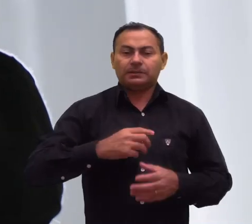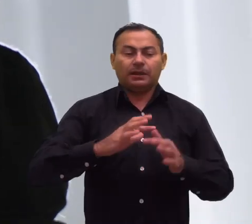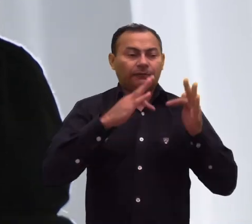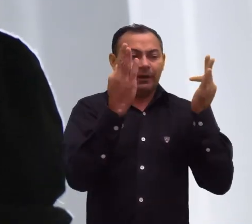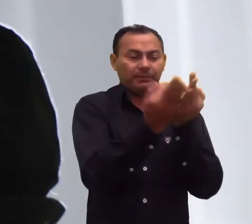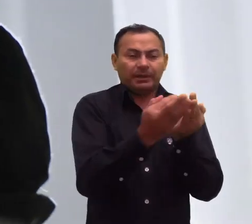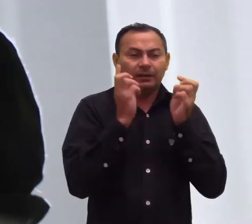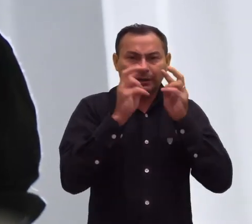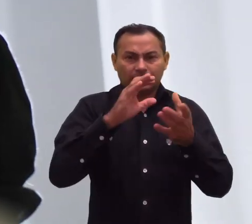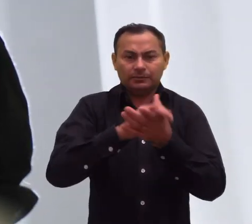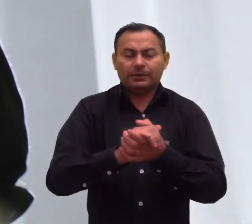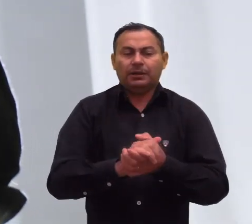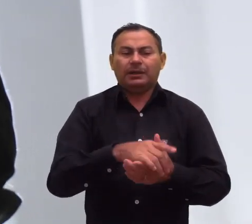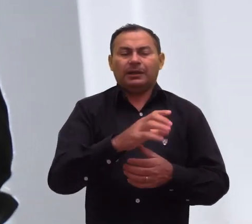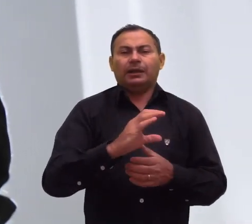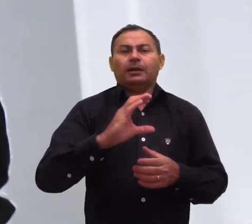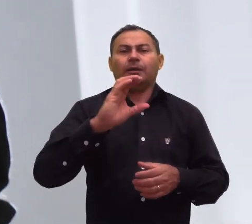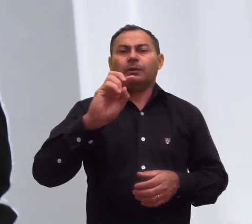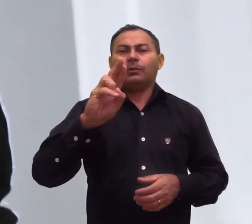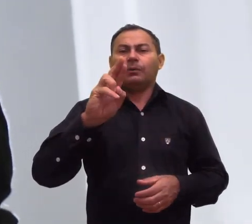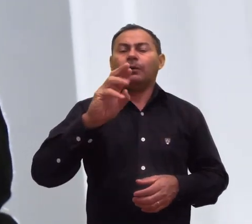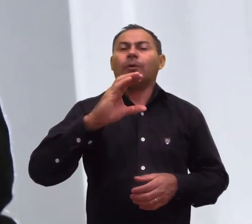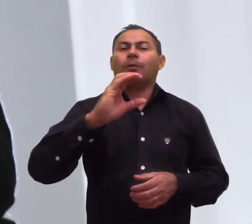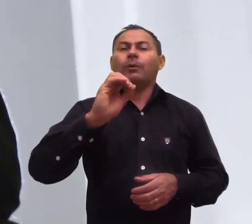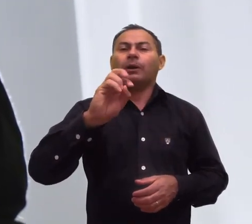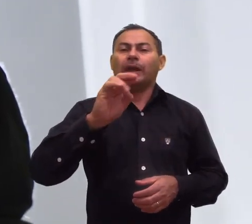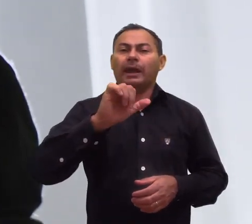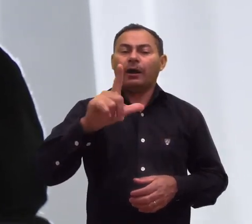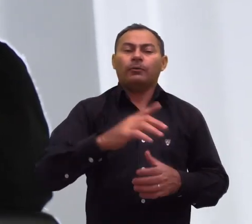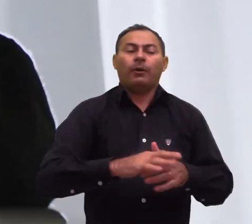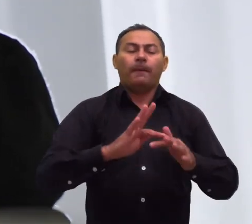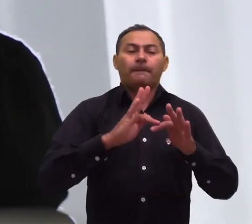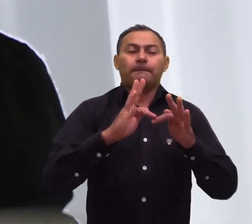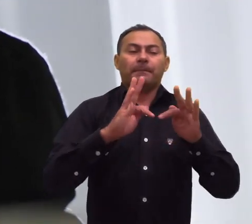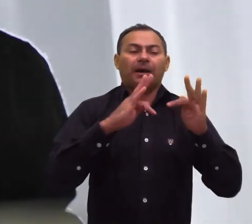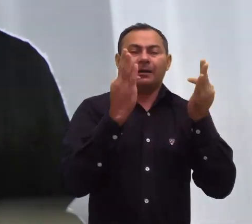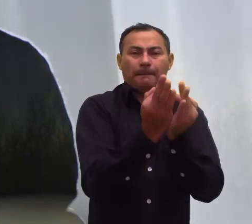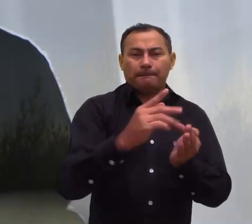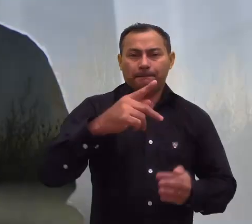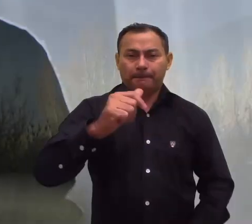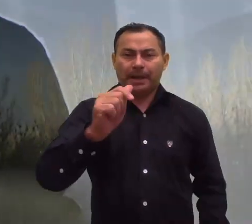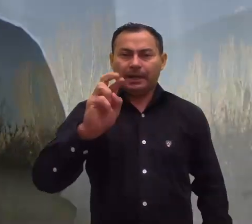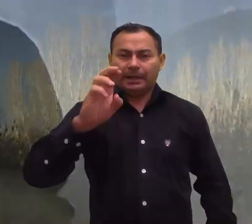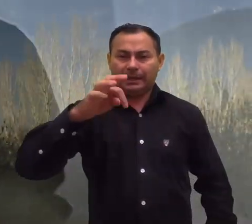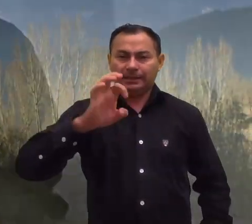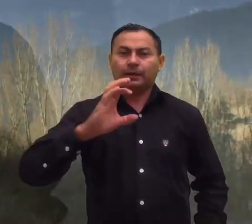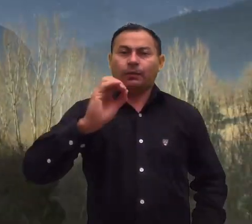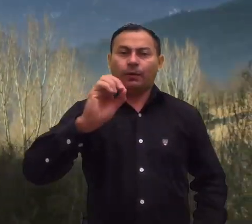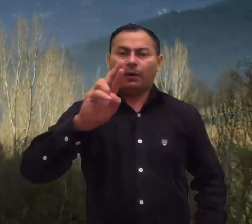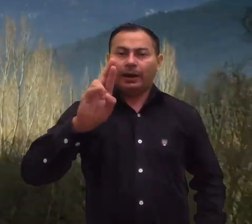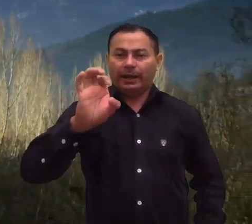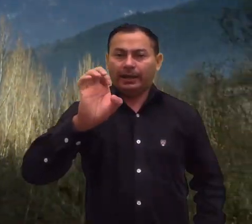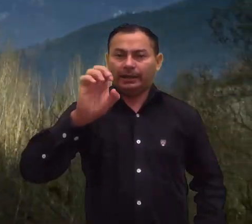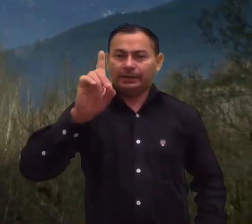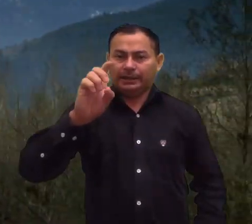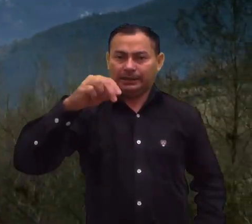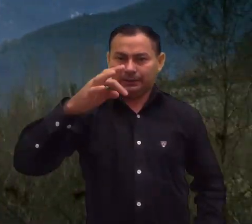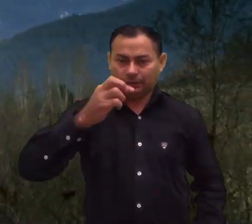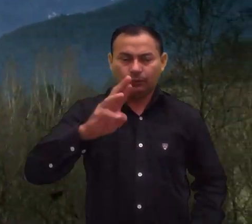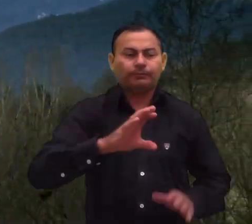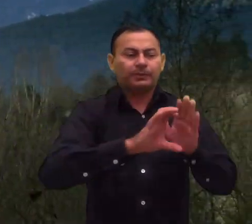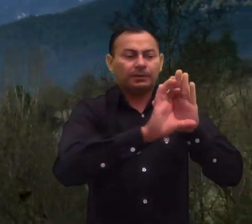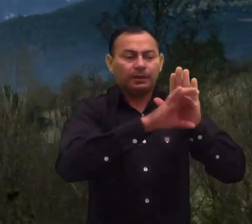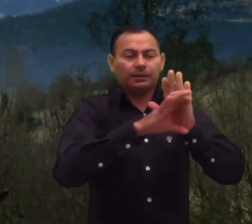Se o parente fizesse isso, seria considerado o Goel, ou o parente redentor. Aprendemos